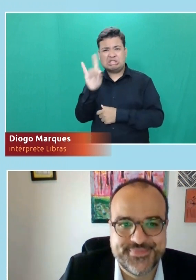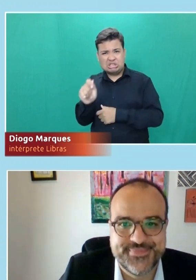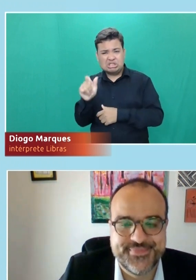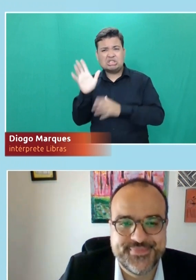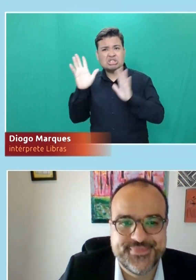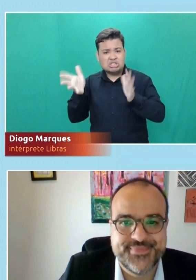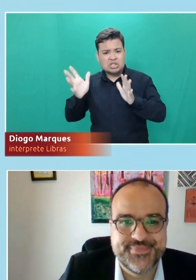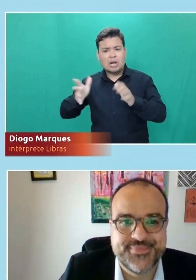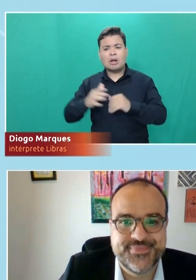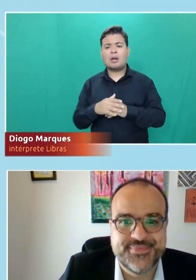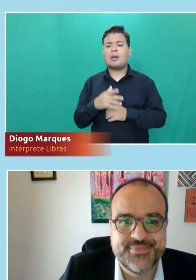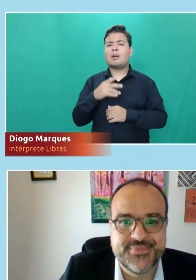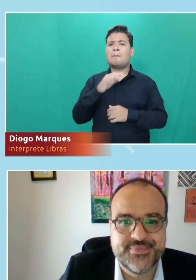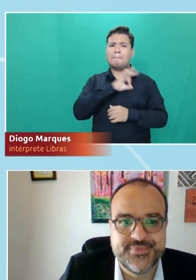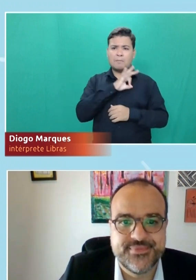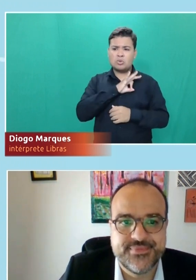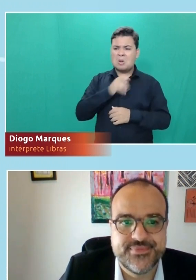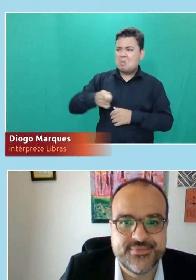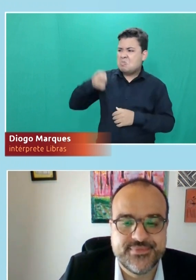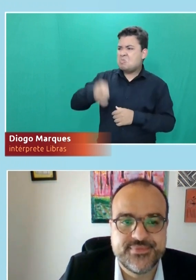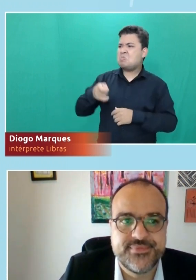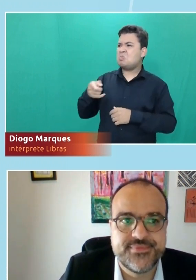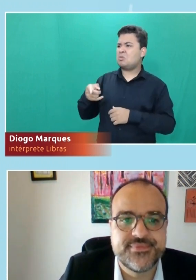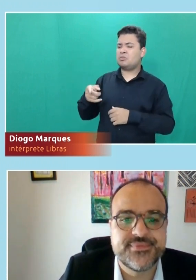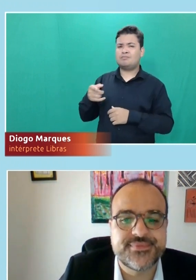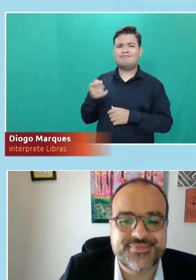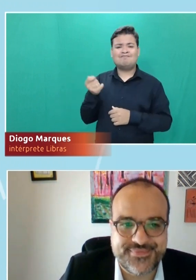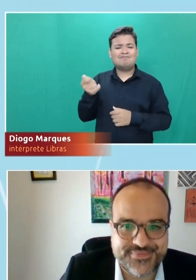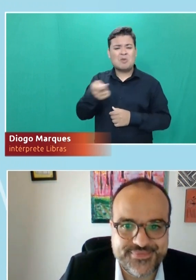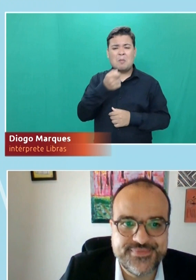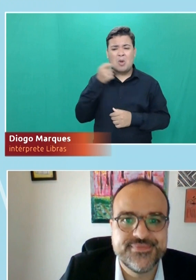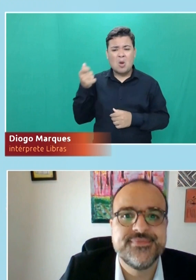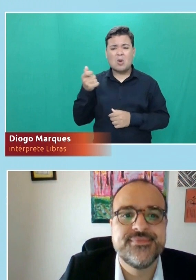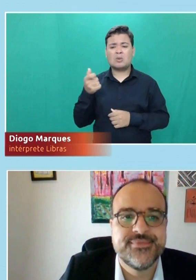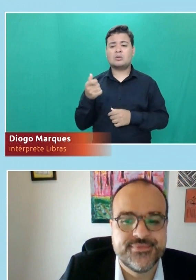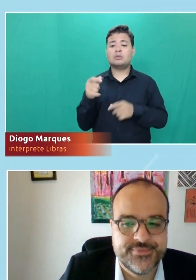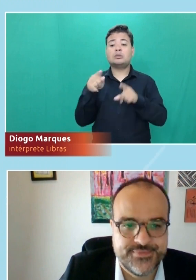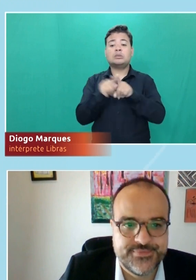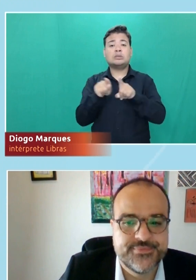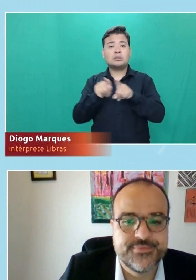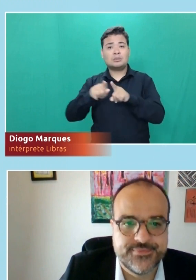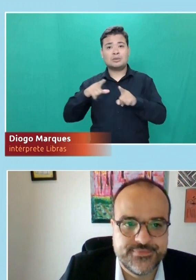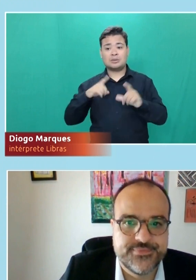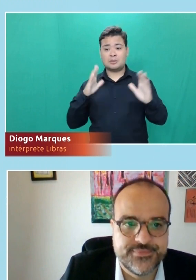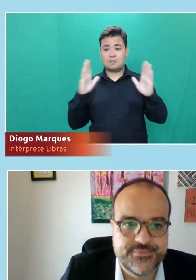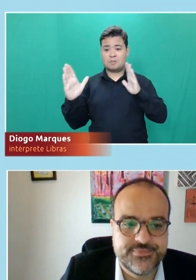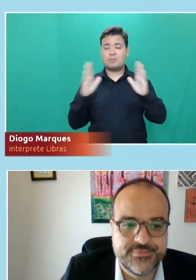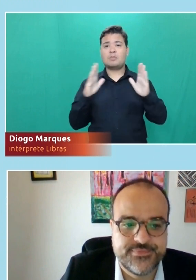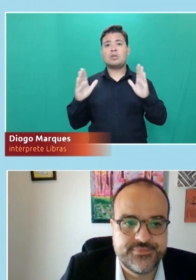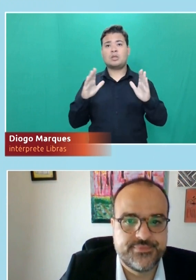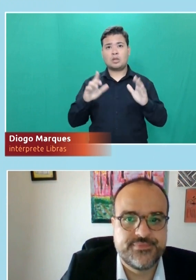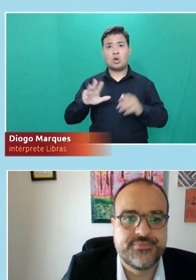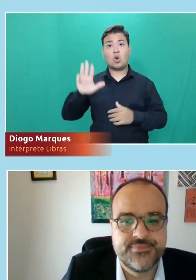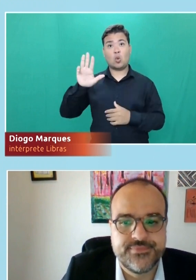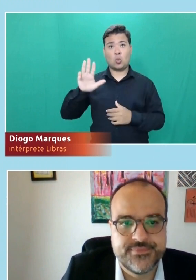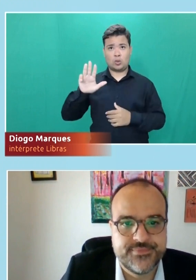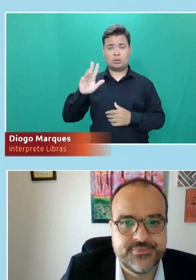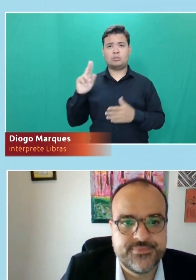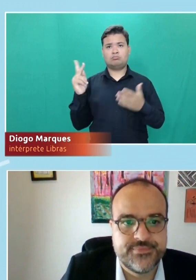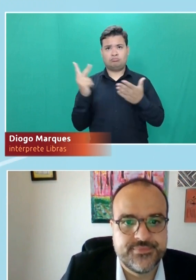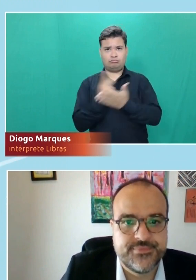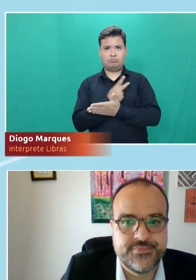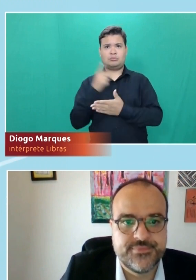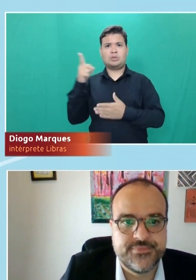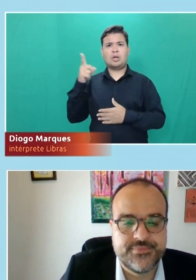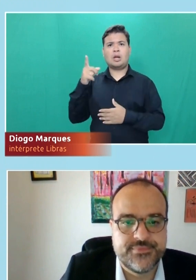pouca repressão policial. A gente viu até mesmo na manifestação que aconteceu durante a diplomação do presidente Lula, que a